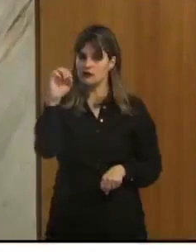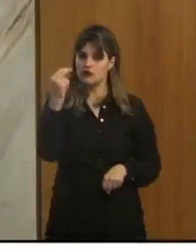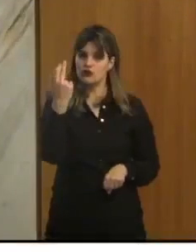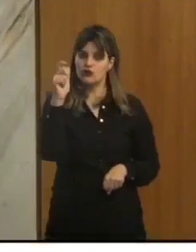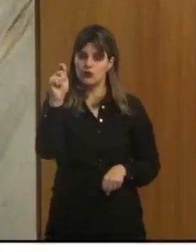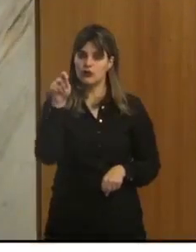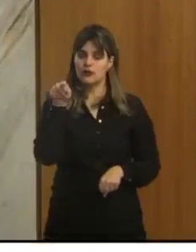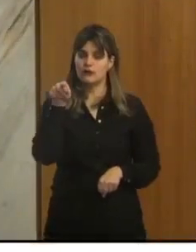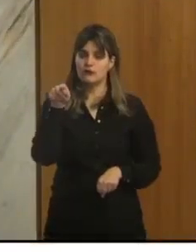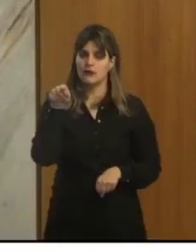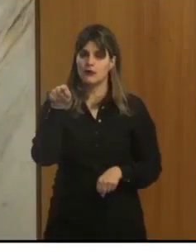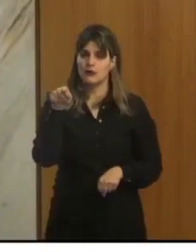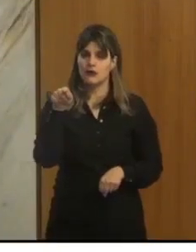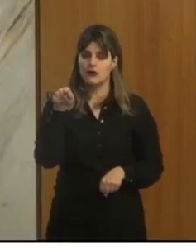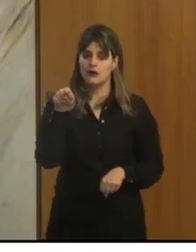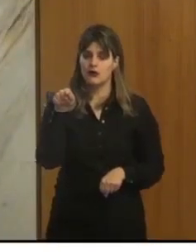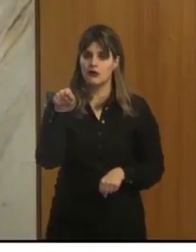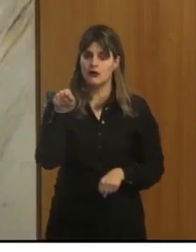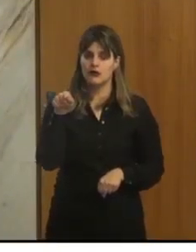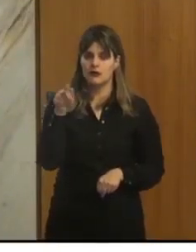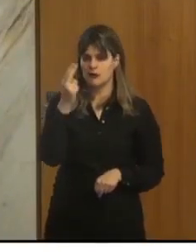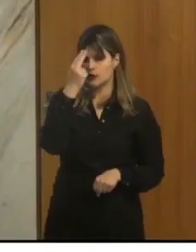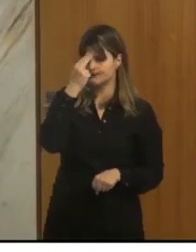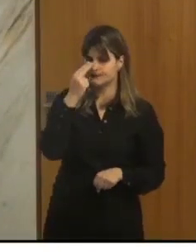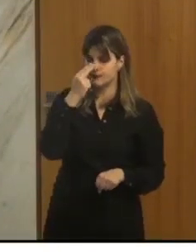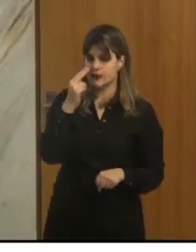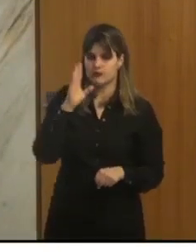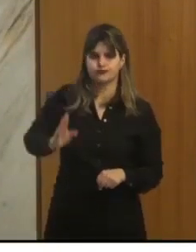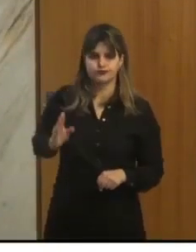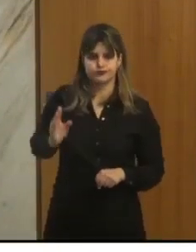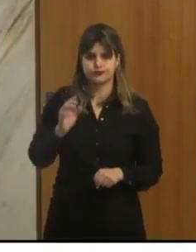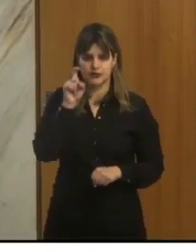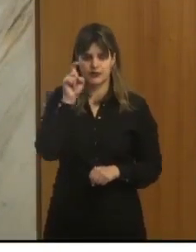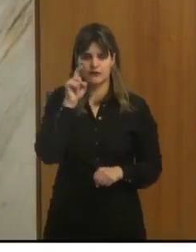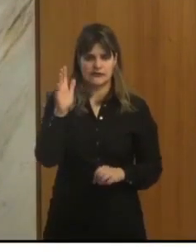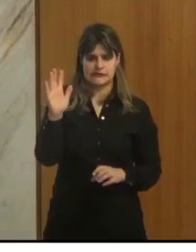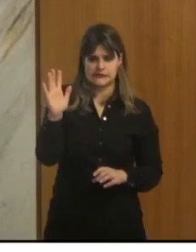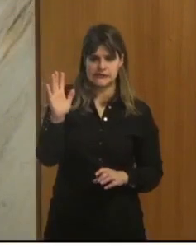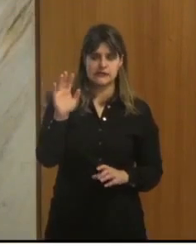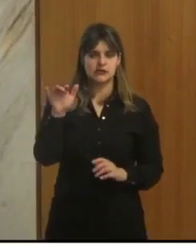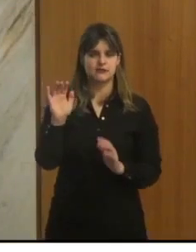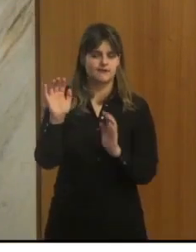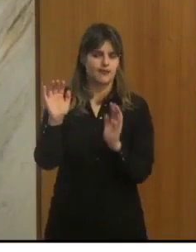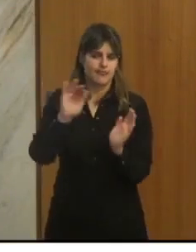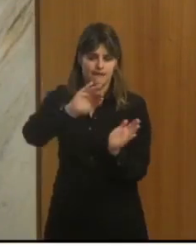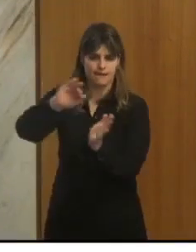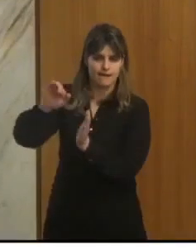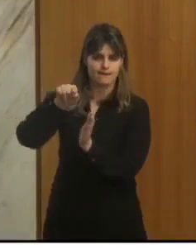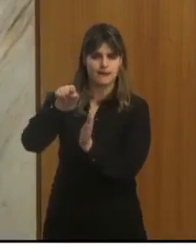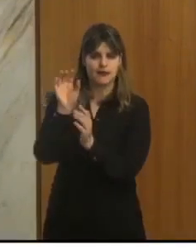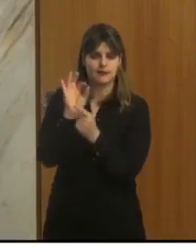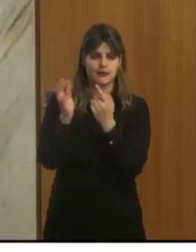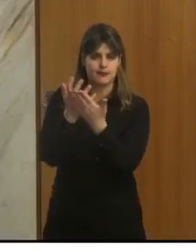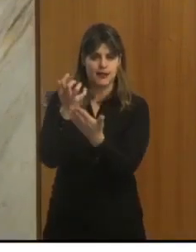ser funcionar como uma fortaleza militar e passa a ter uma importância e ganha a sua característica